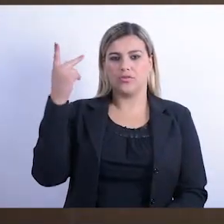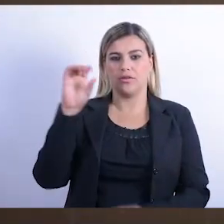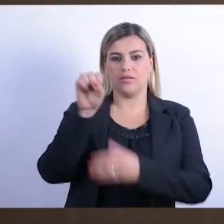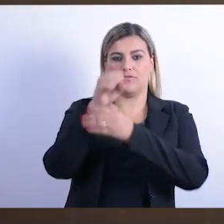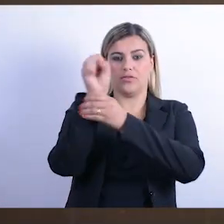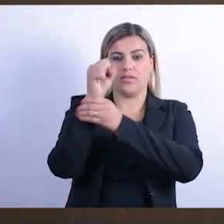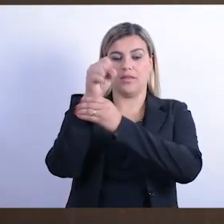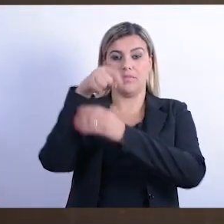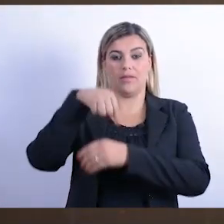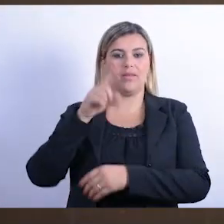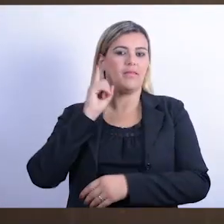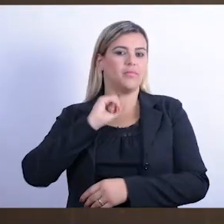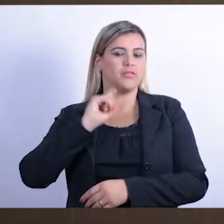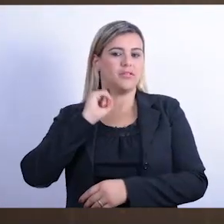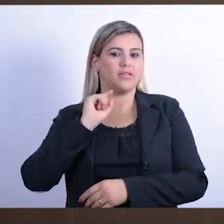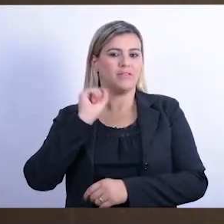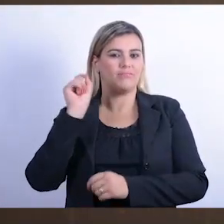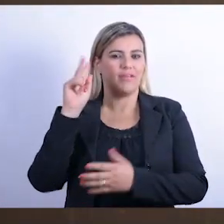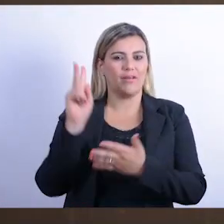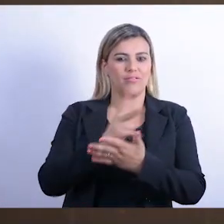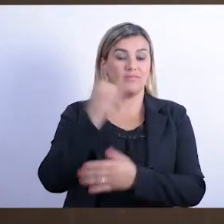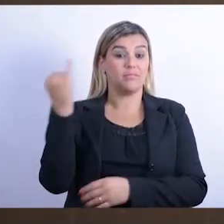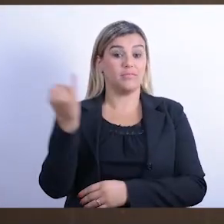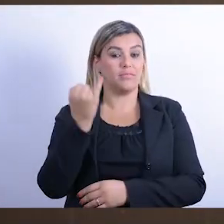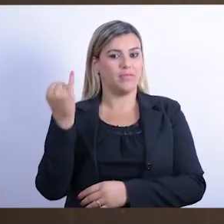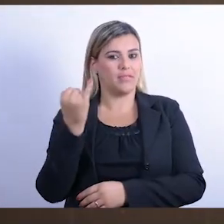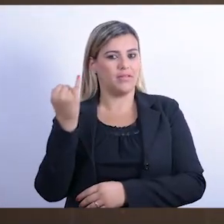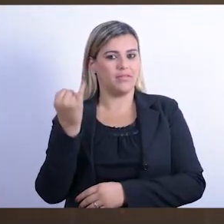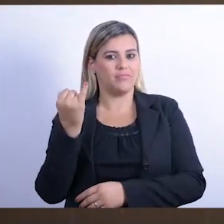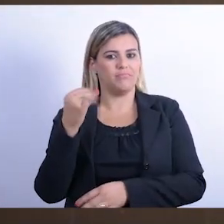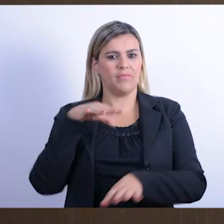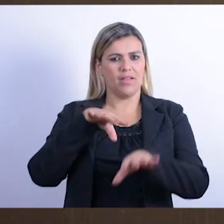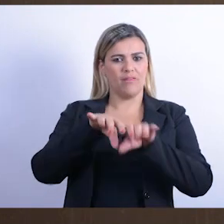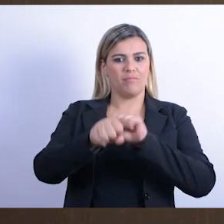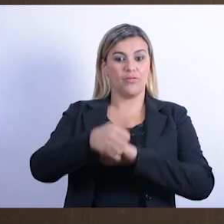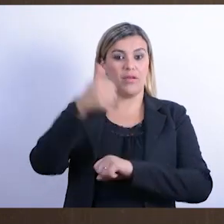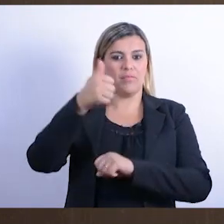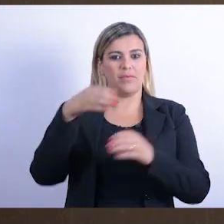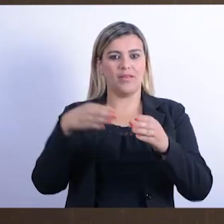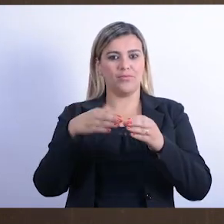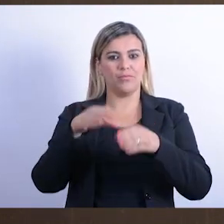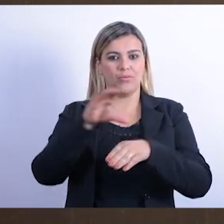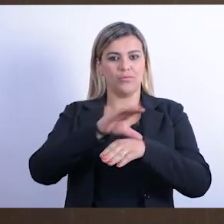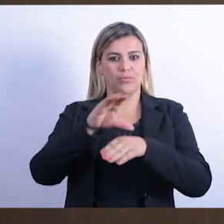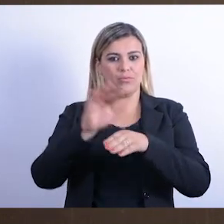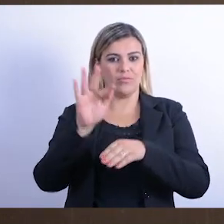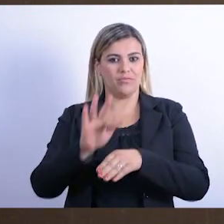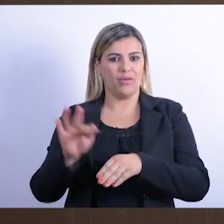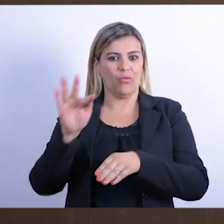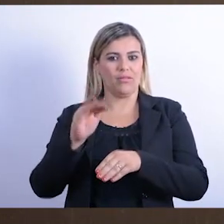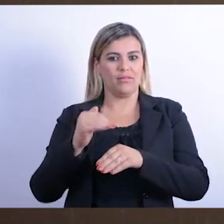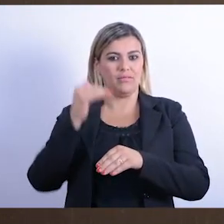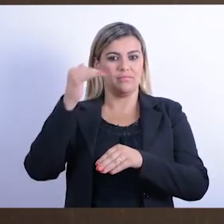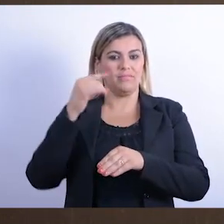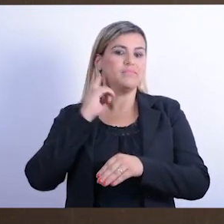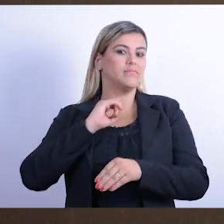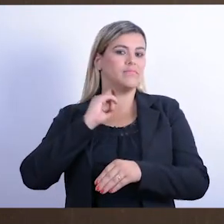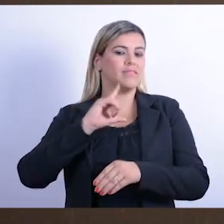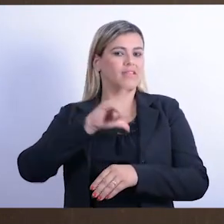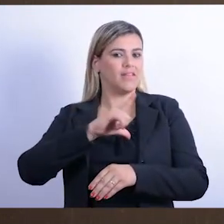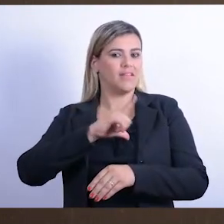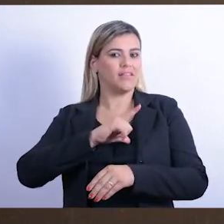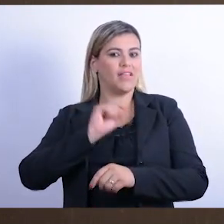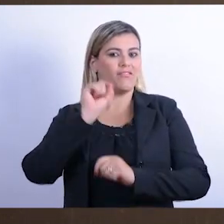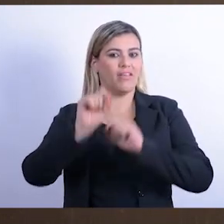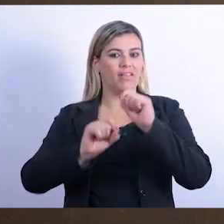A história da fisioterapia em Minas Gerais foi marcada por grandes acontecimentos, como a formatura da primeira turma do curso superior no estado, que